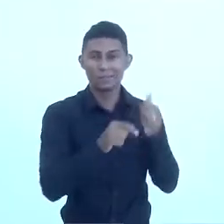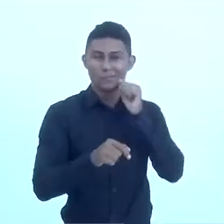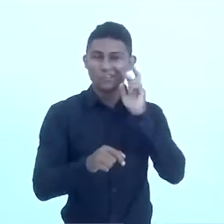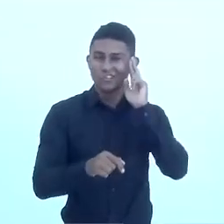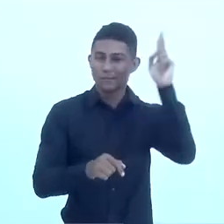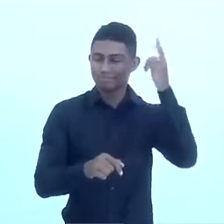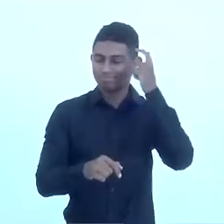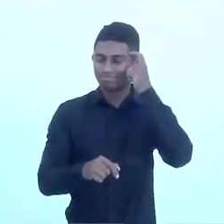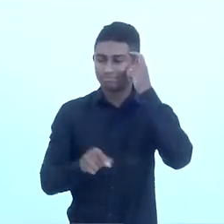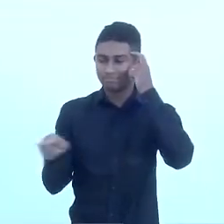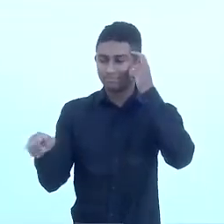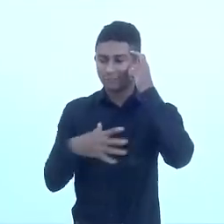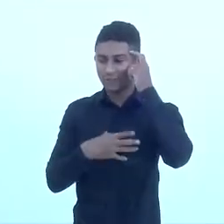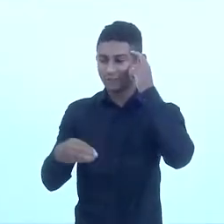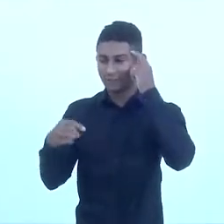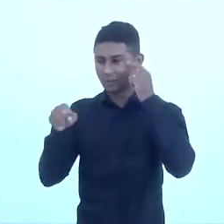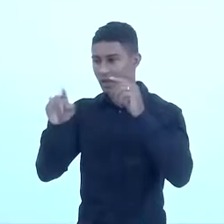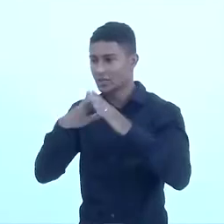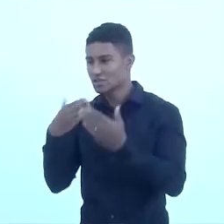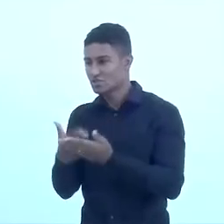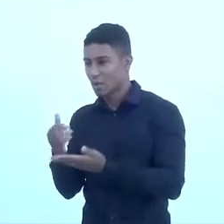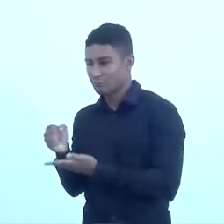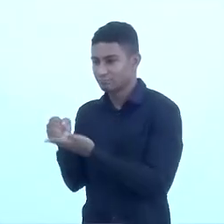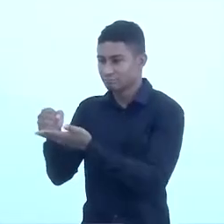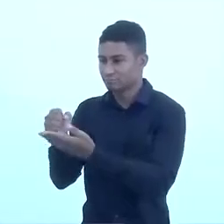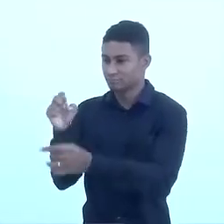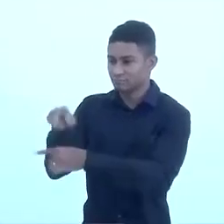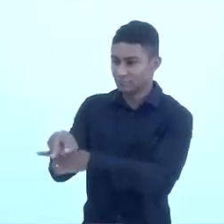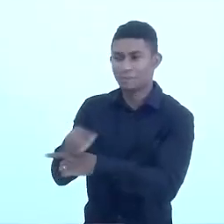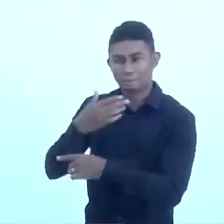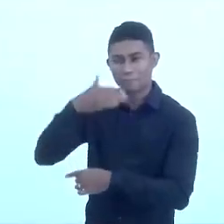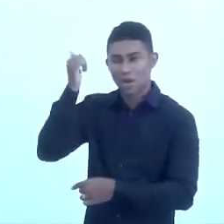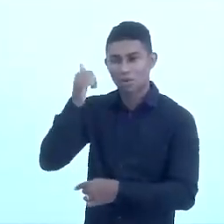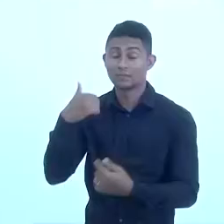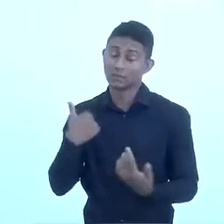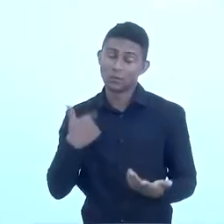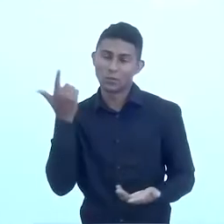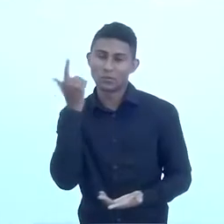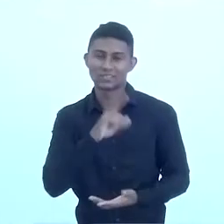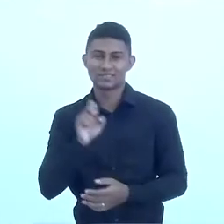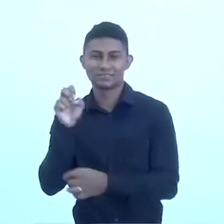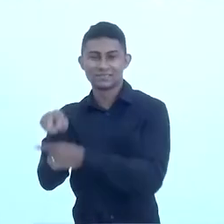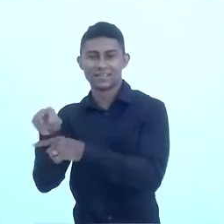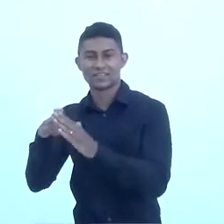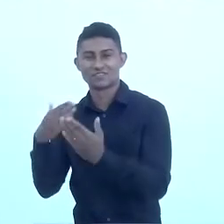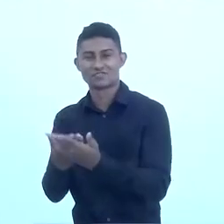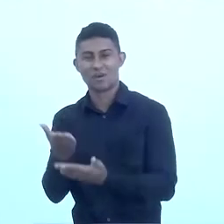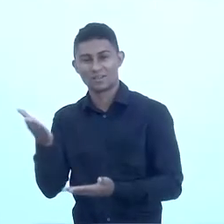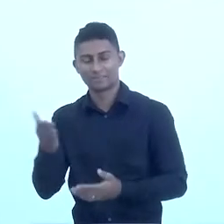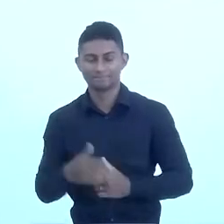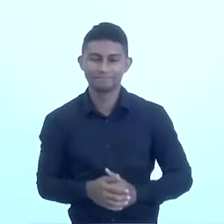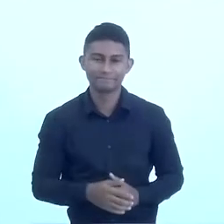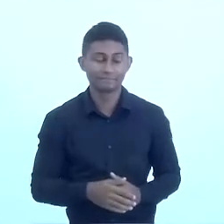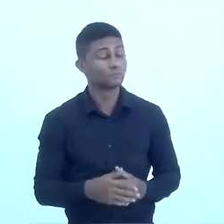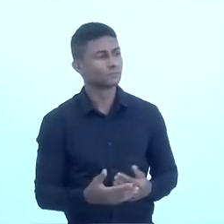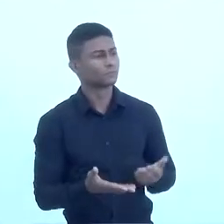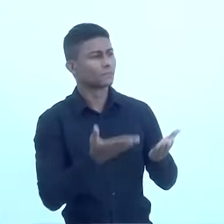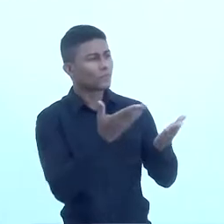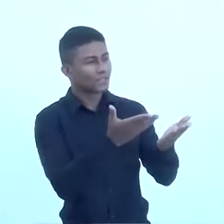arrumar um lugar para esse menino para ele estudar. E apareceu essa chance e me encaixaram lá. E aí você escolhe uma